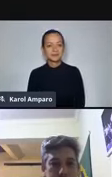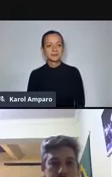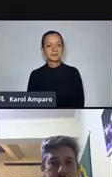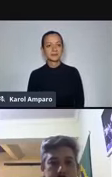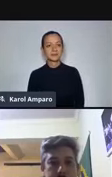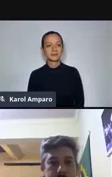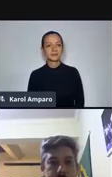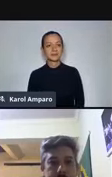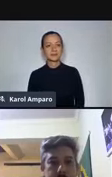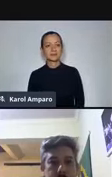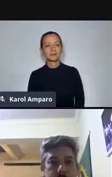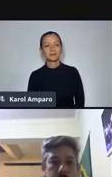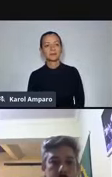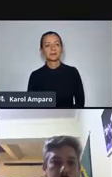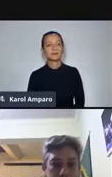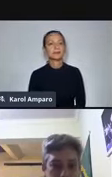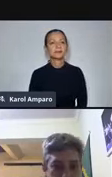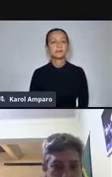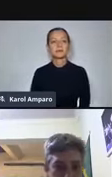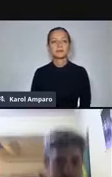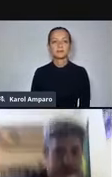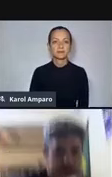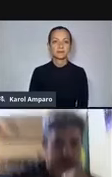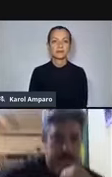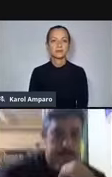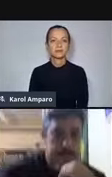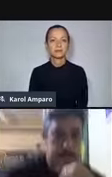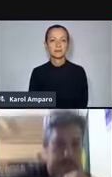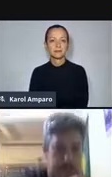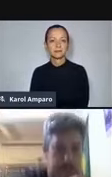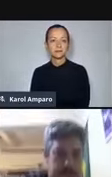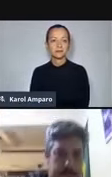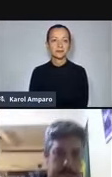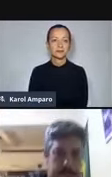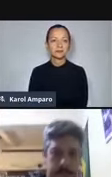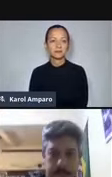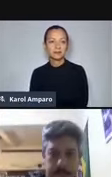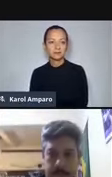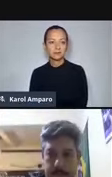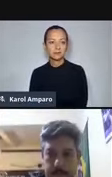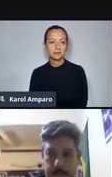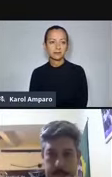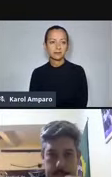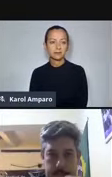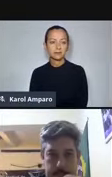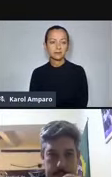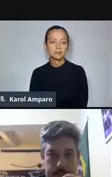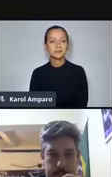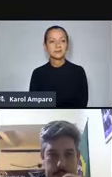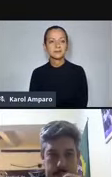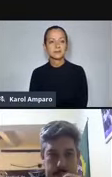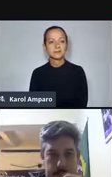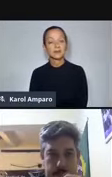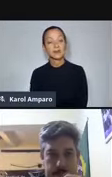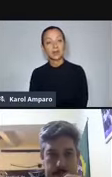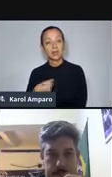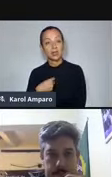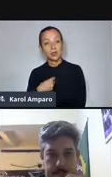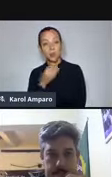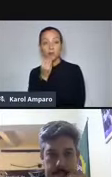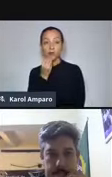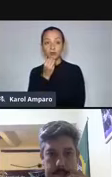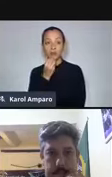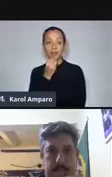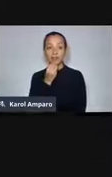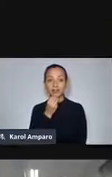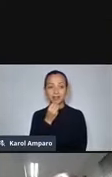Beleza, mestre. Então, e aí, onde eu digo, tive a oportunidade, né, de estar com